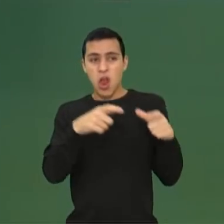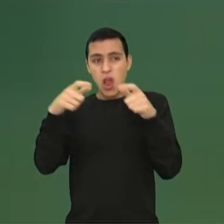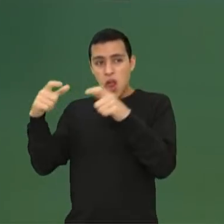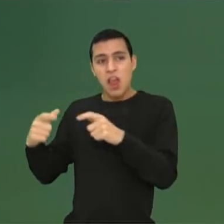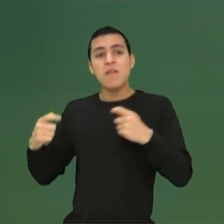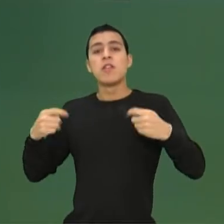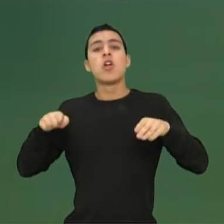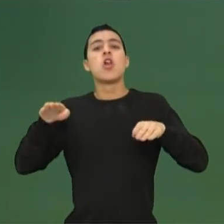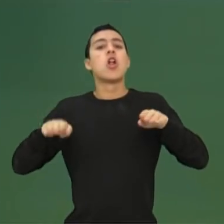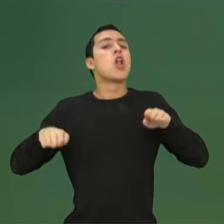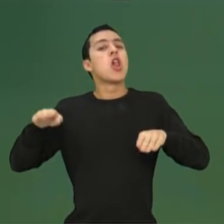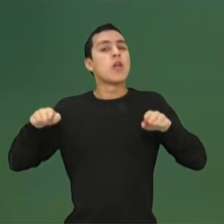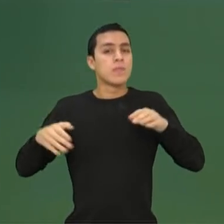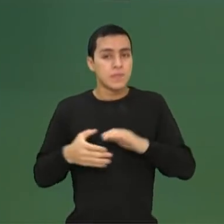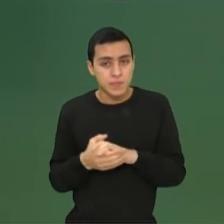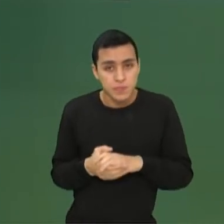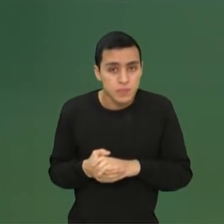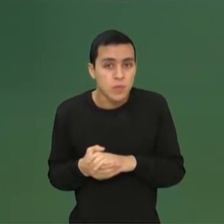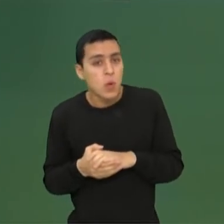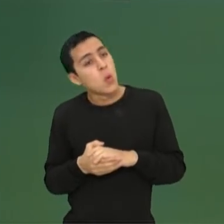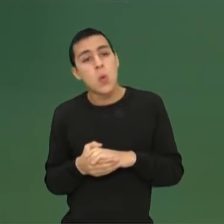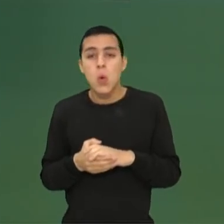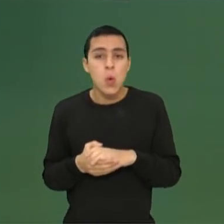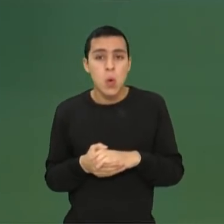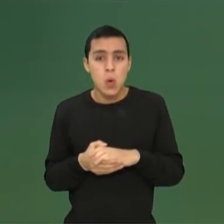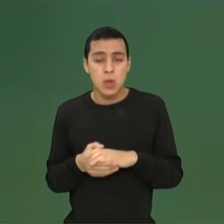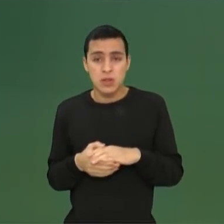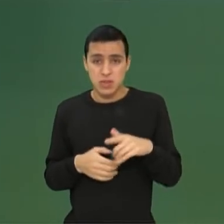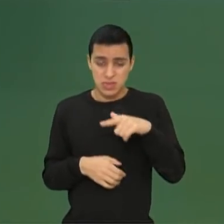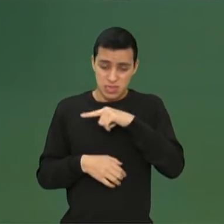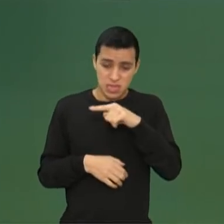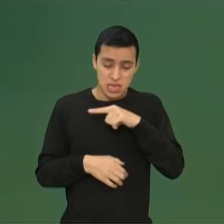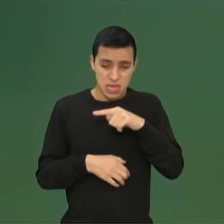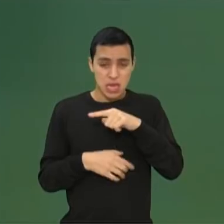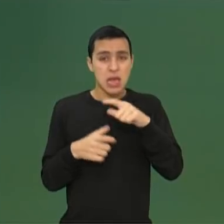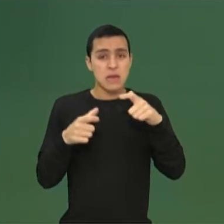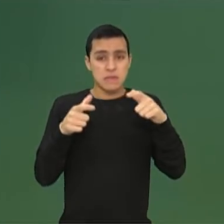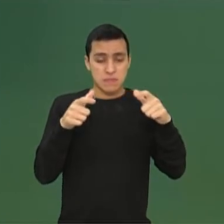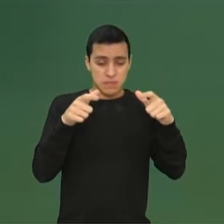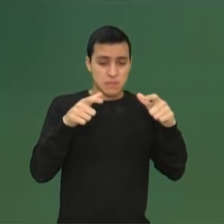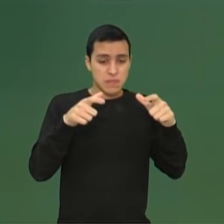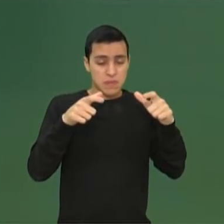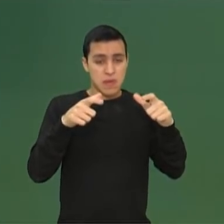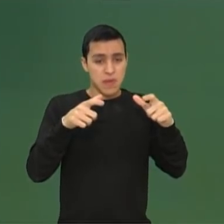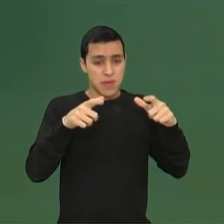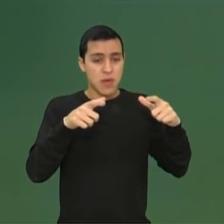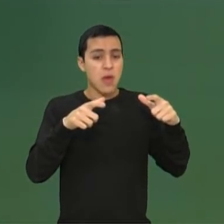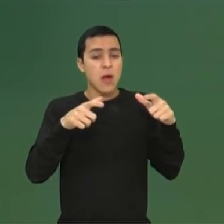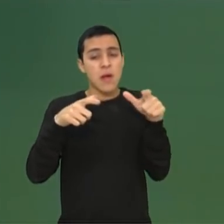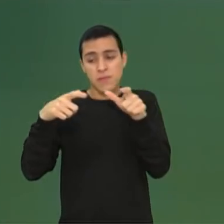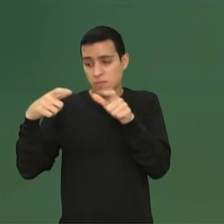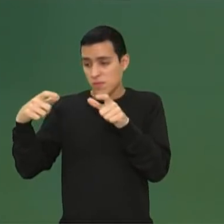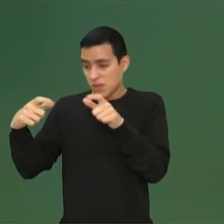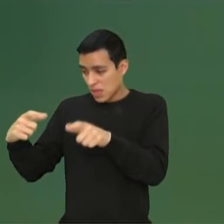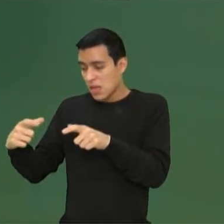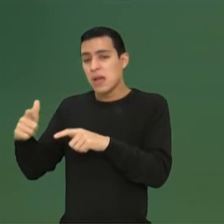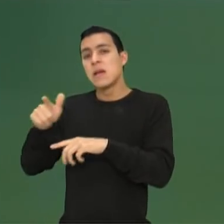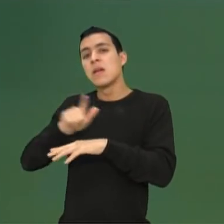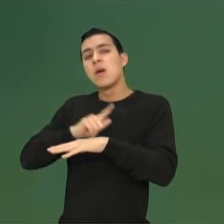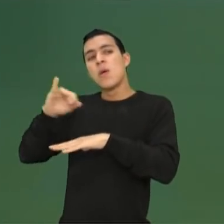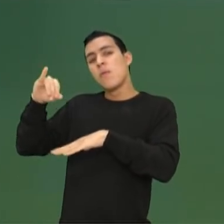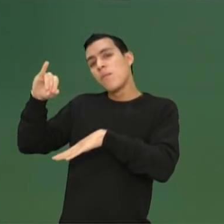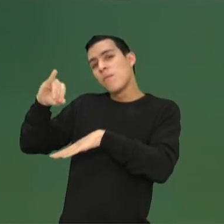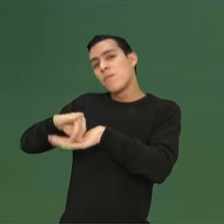tem que ficar equilibrada. Percebam que nesse meu lado, aqui o esquerdo, eu tenho um